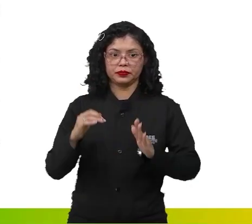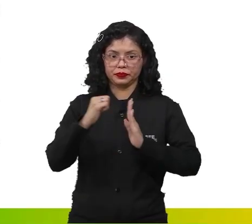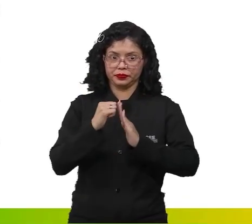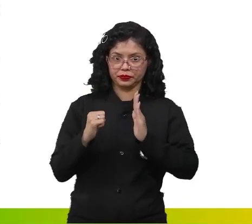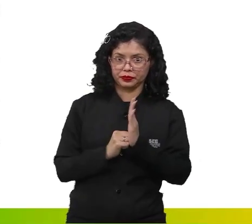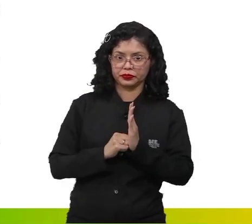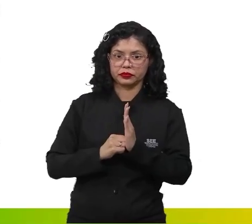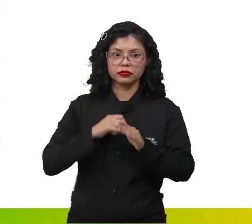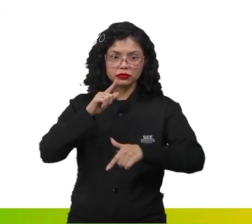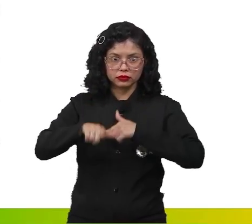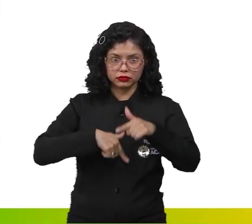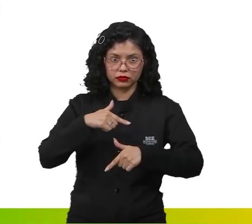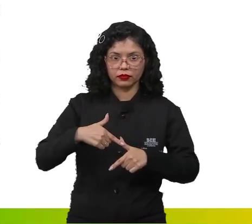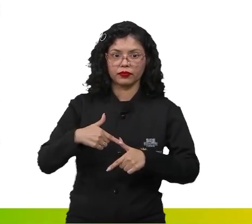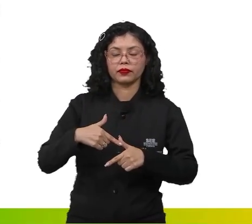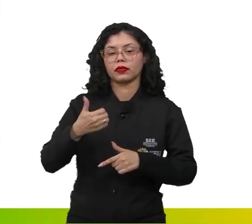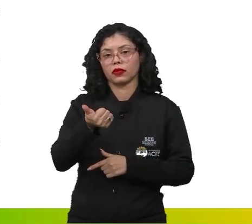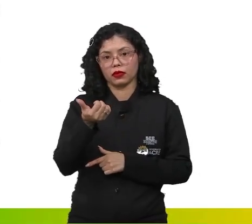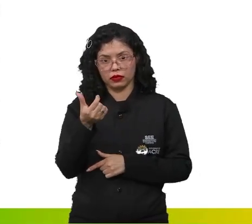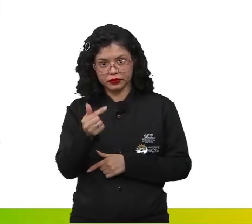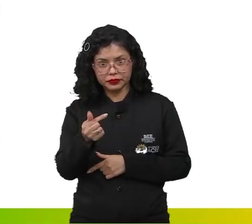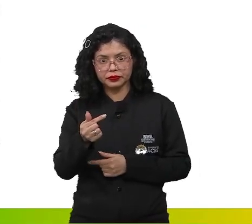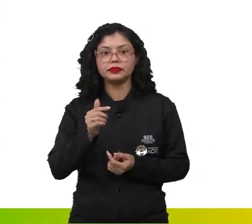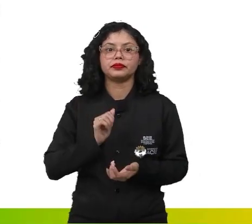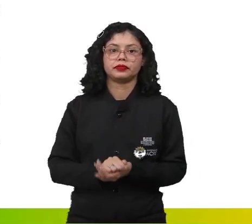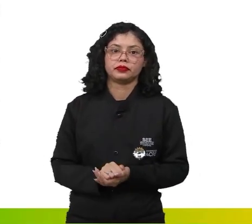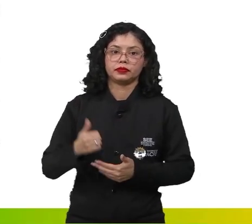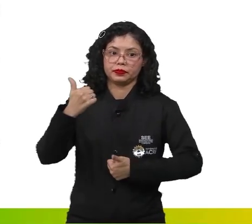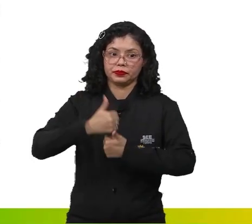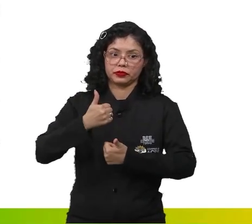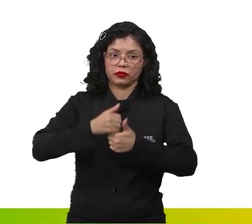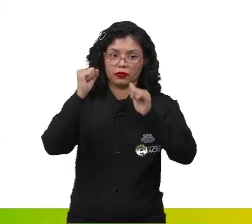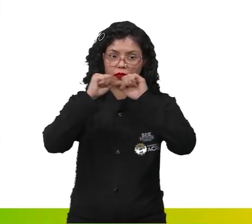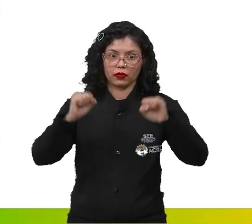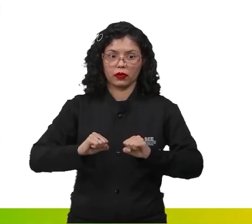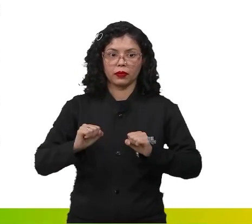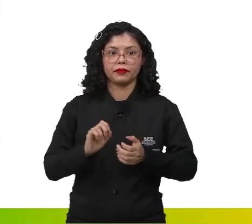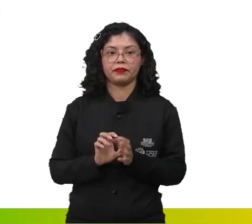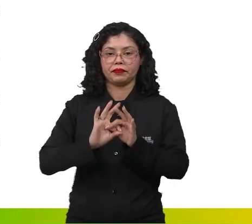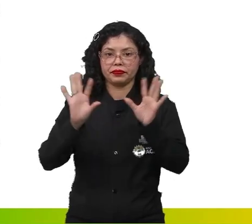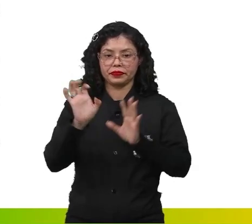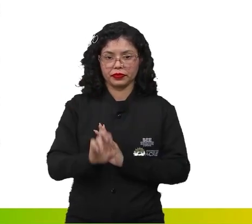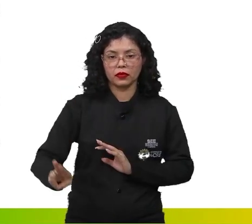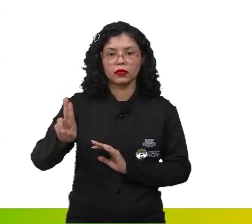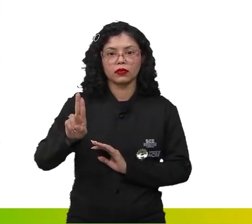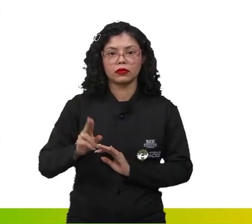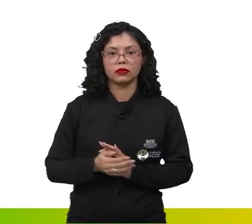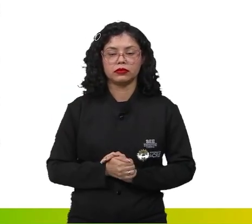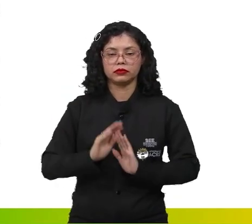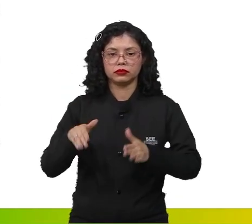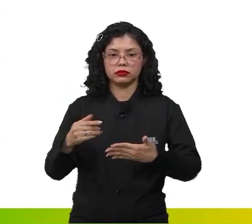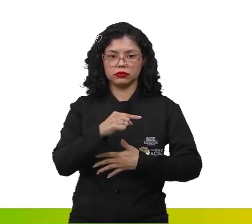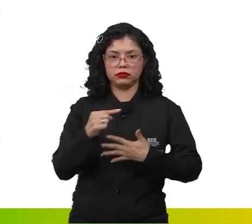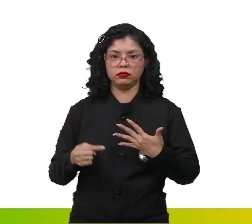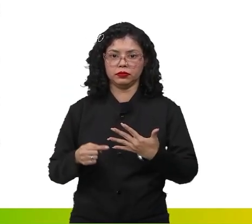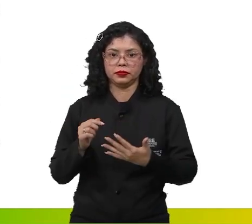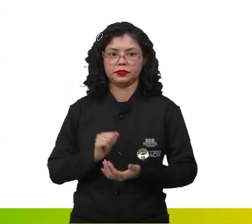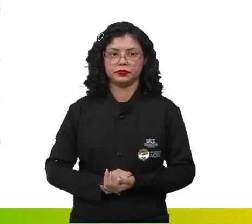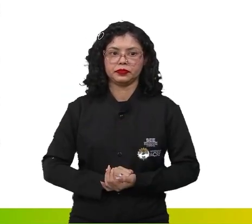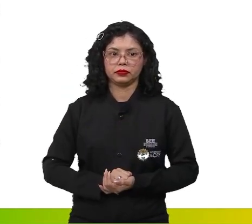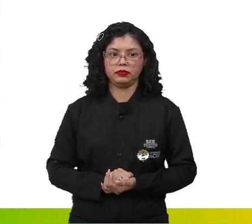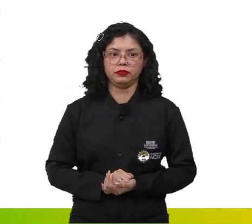trabalho escravo já no século XVII, substituído pelo sistema de trabalho livre europeu. Qual a alternativa